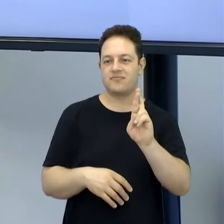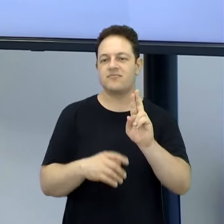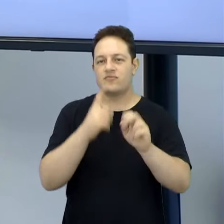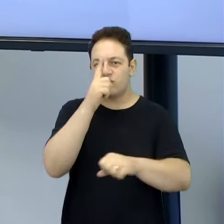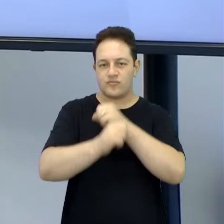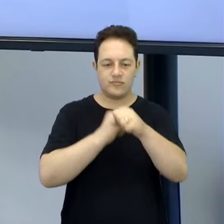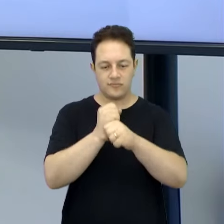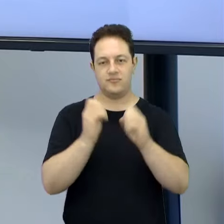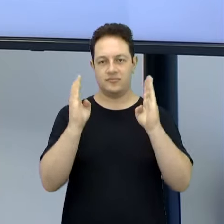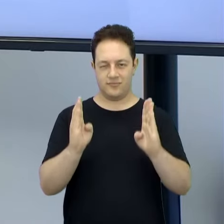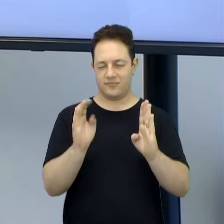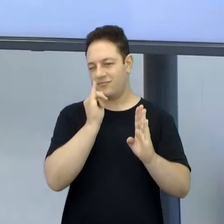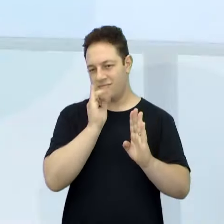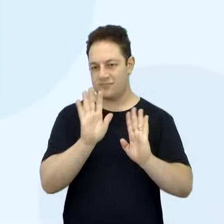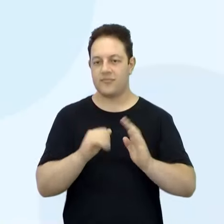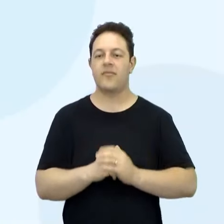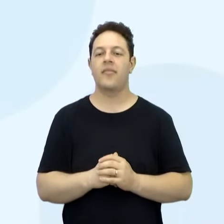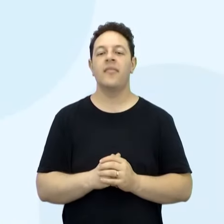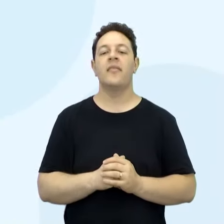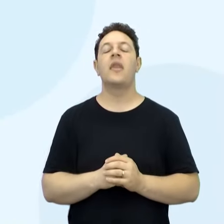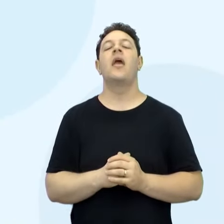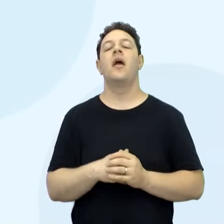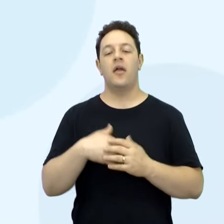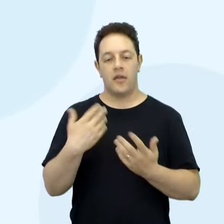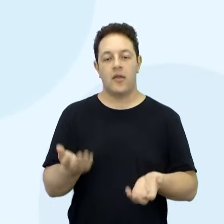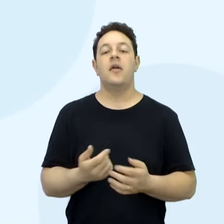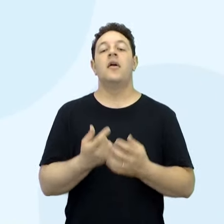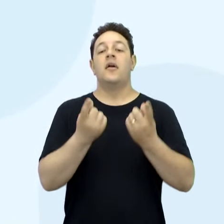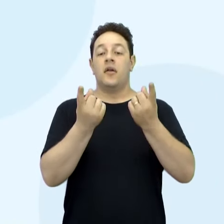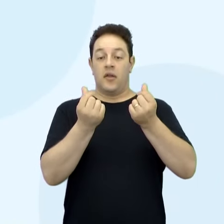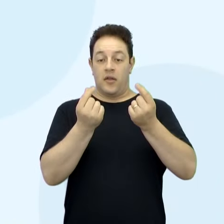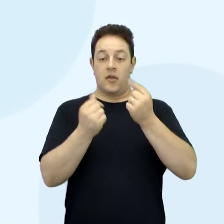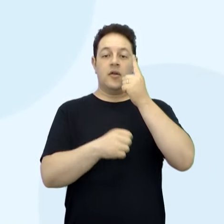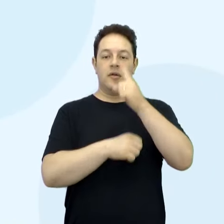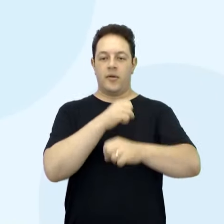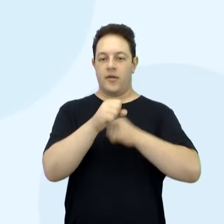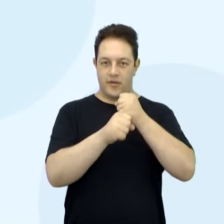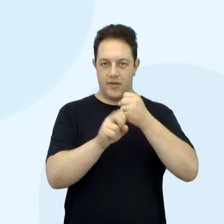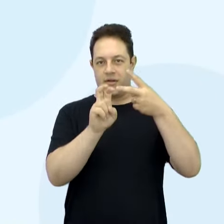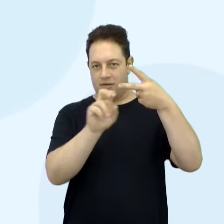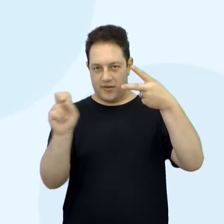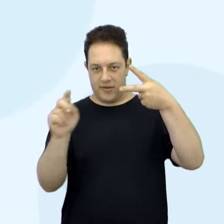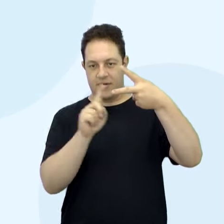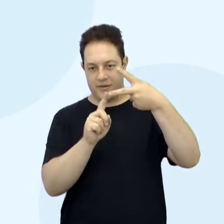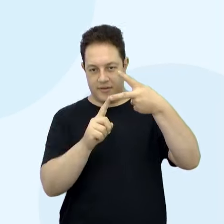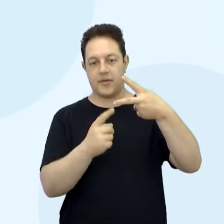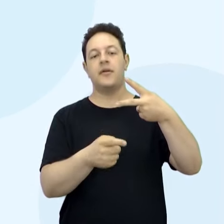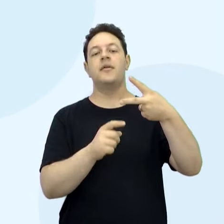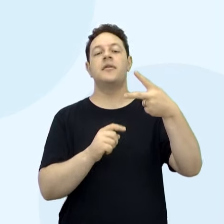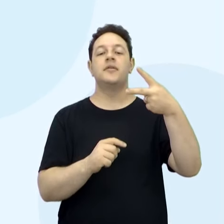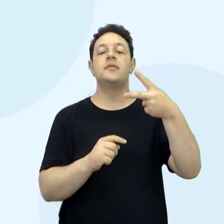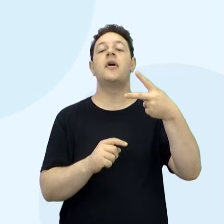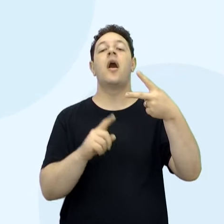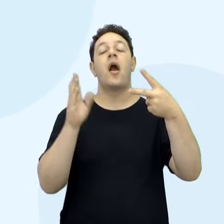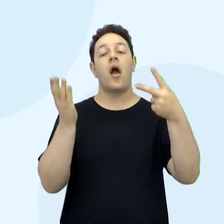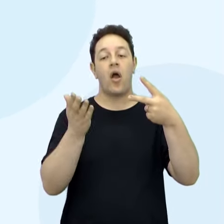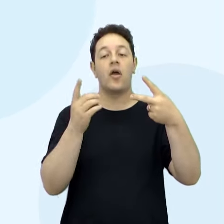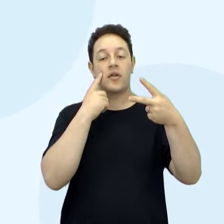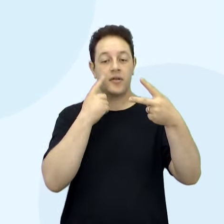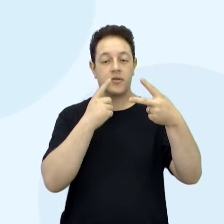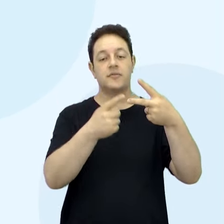trocar essa roupa. Pensando nesse custo aí do ano, 500, no... Vamos fazer só